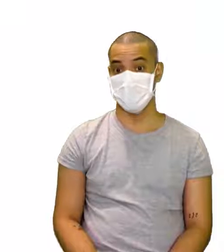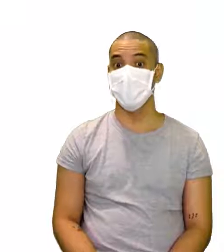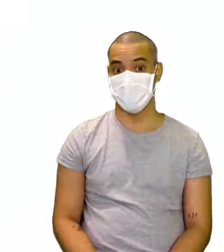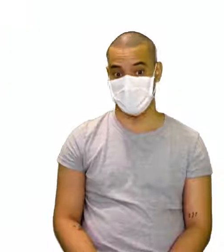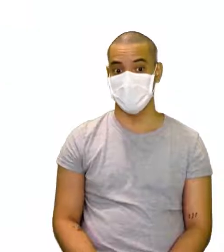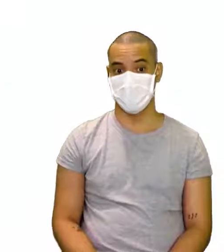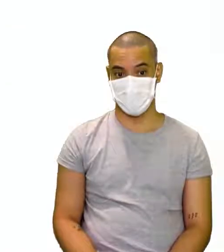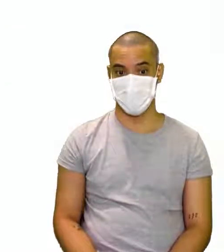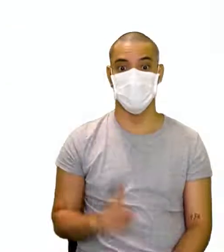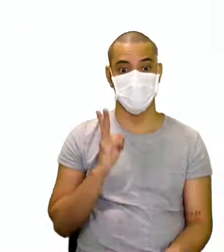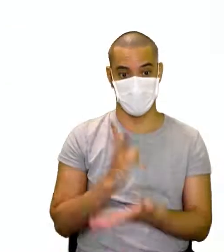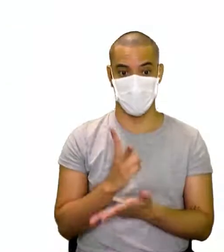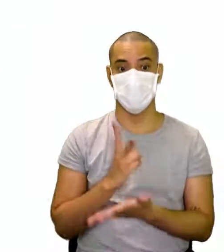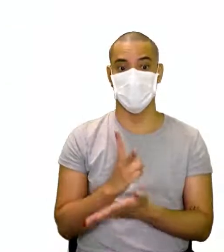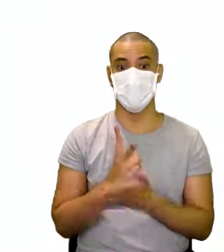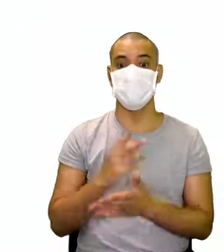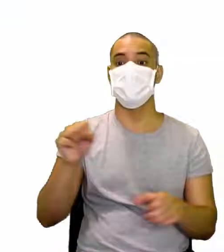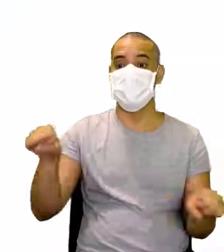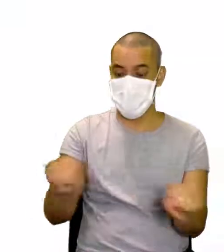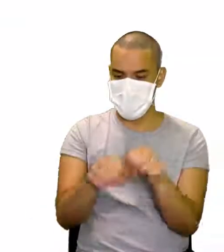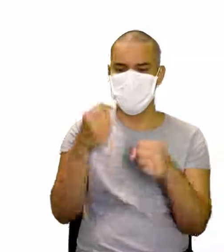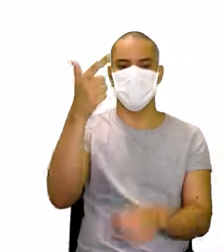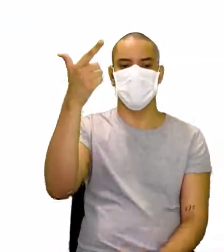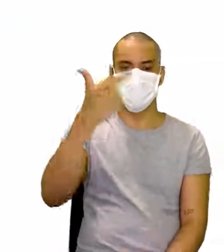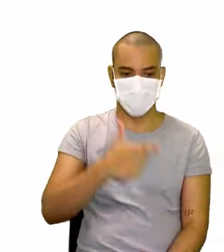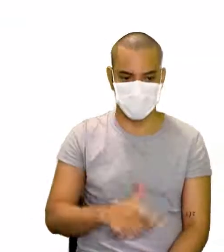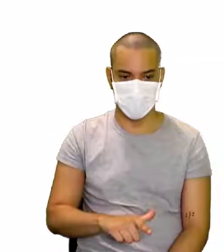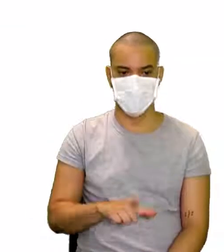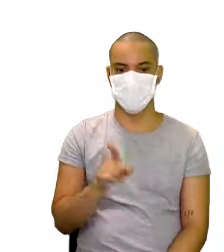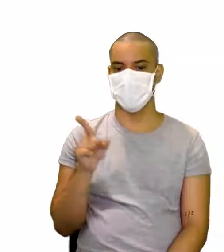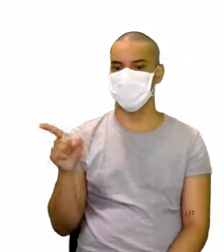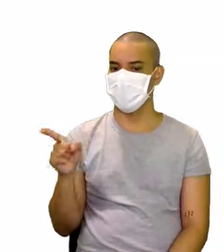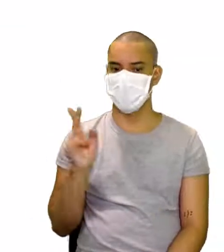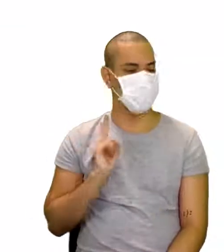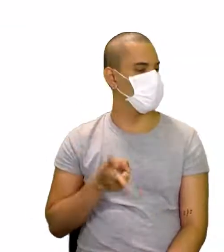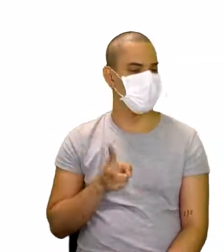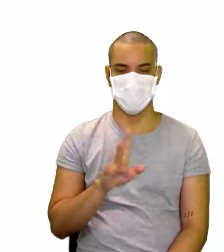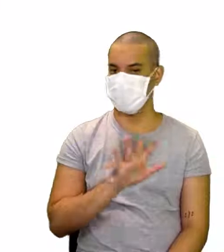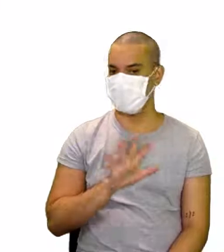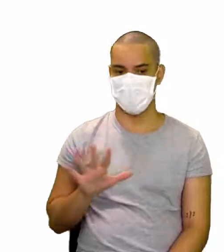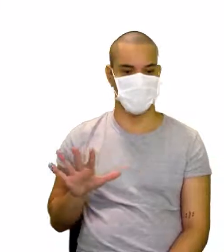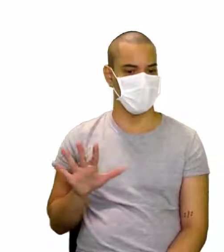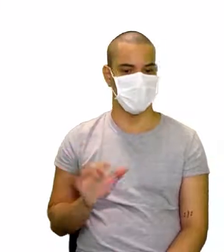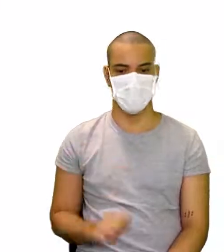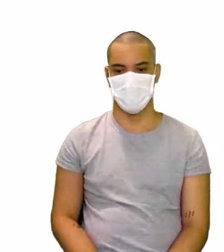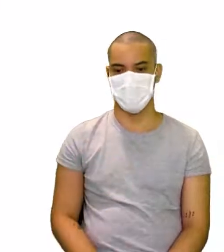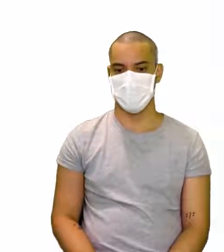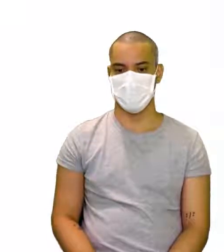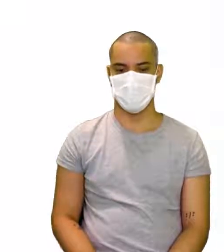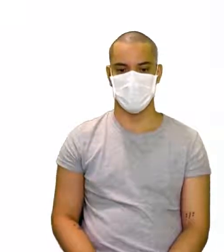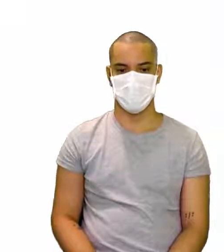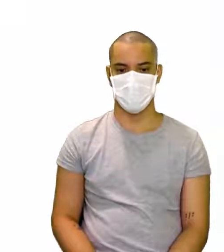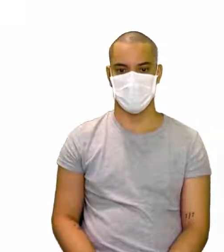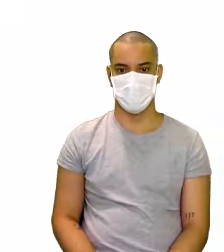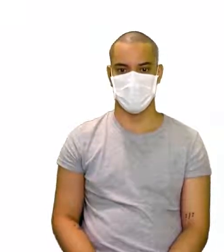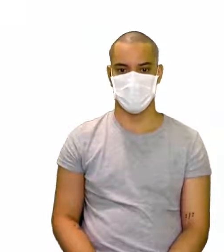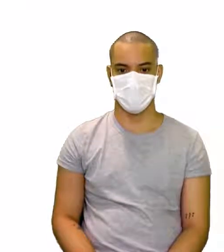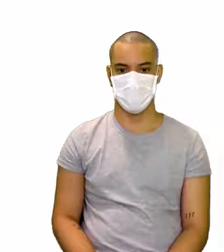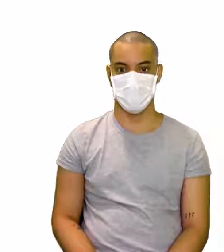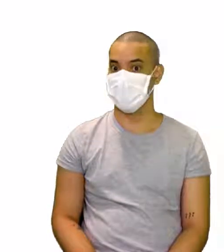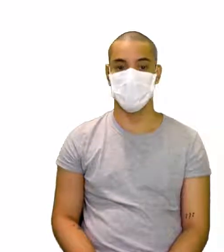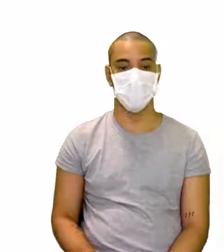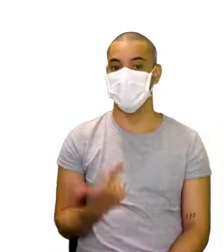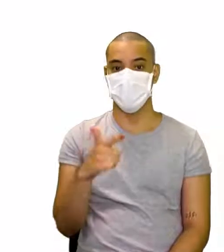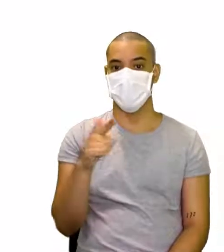polos, ok? Se você quebrar esse ímã novamente ali, ó, ele vai continuar com dois polos. Ou